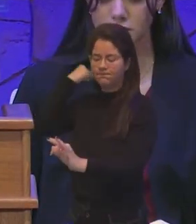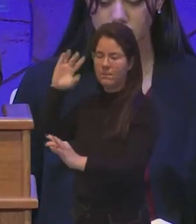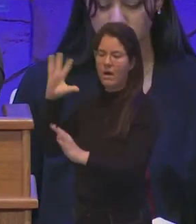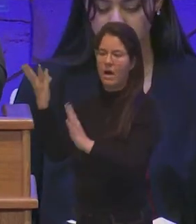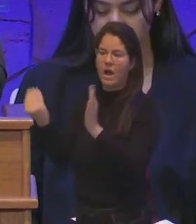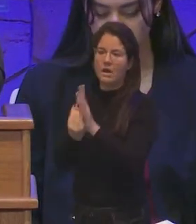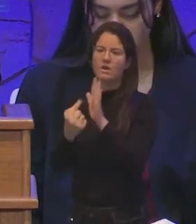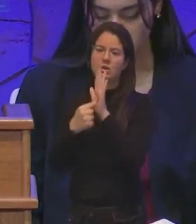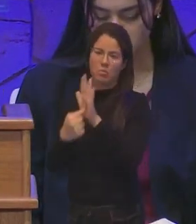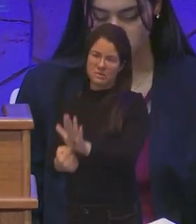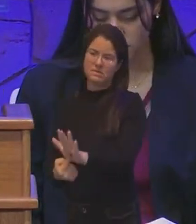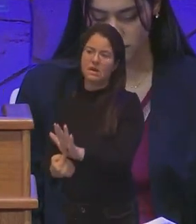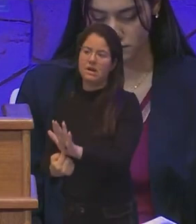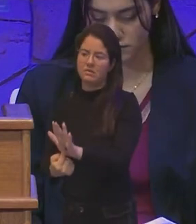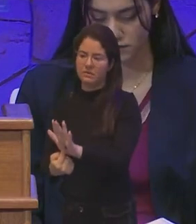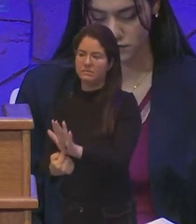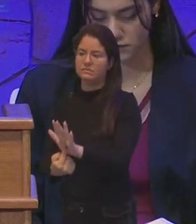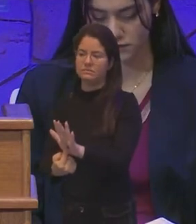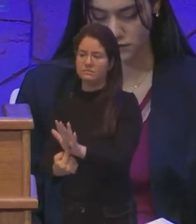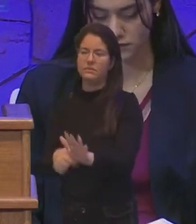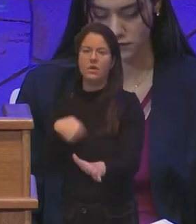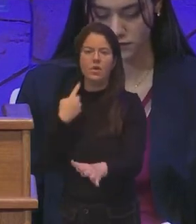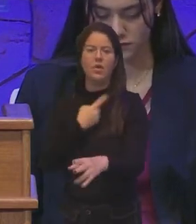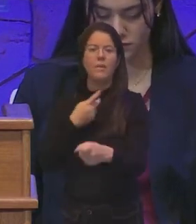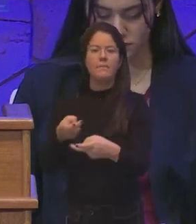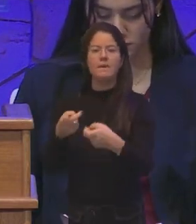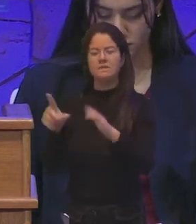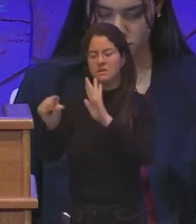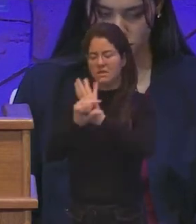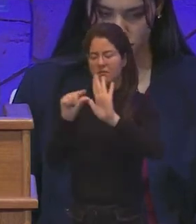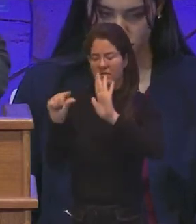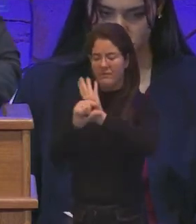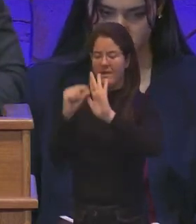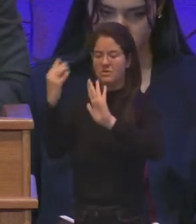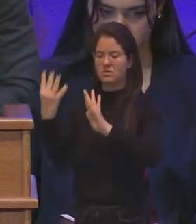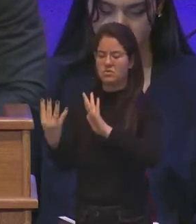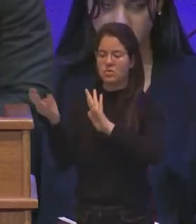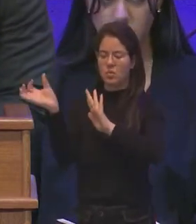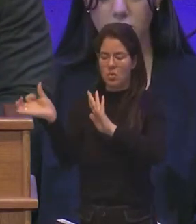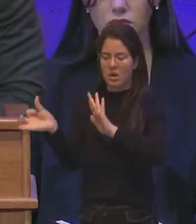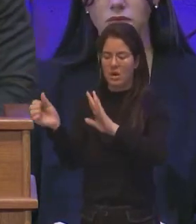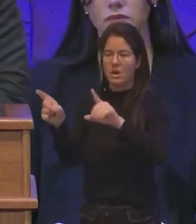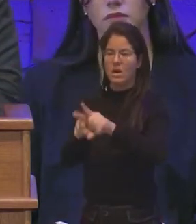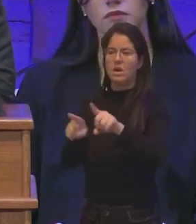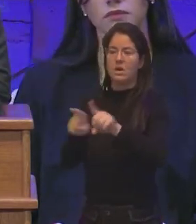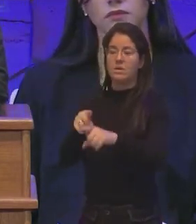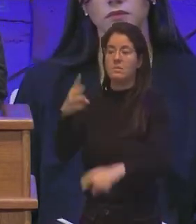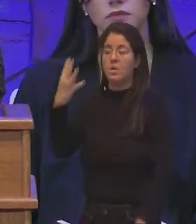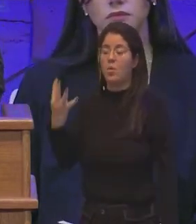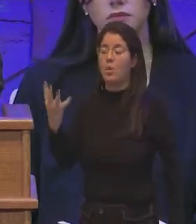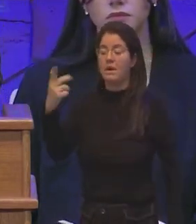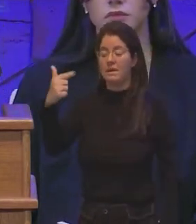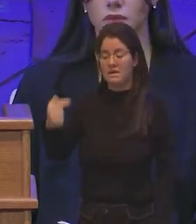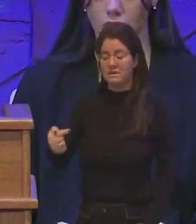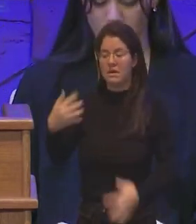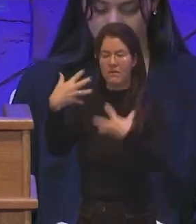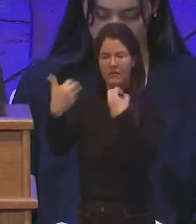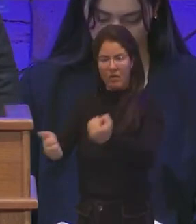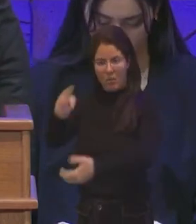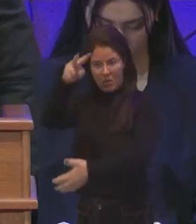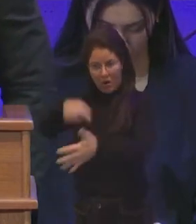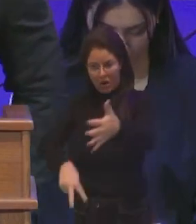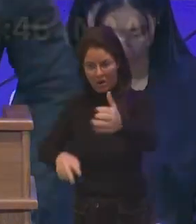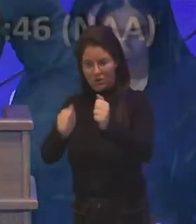dava naqueles dias. Nós vemos isso nos versos 46 e 47. Vamos ler